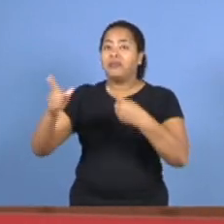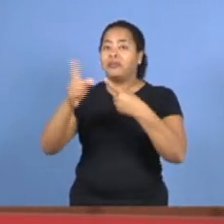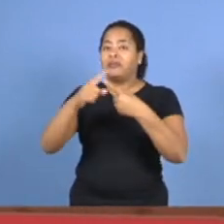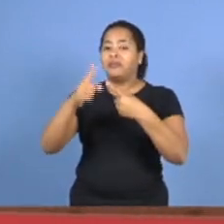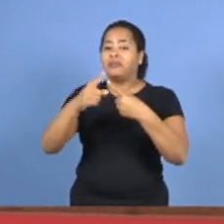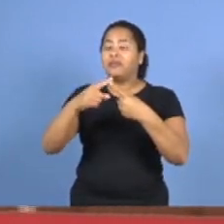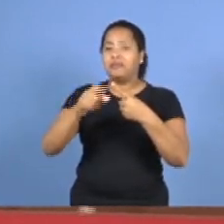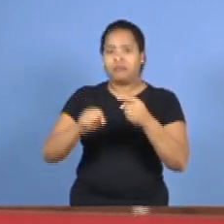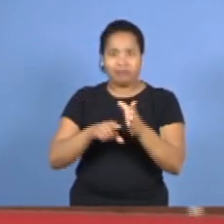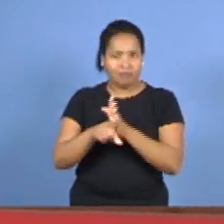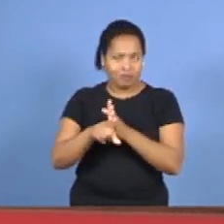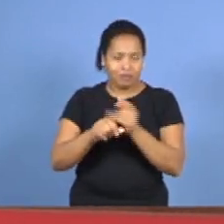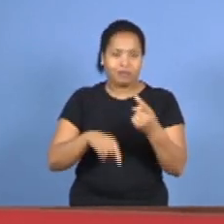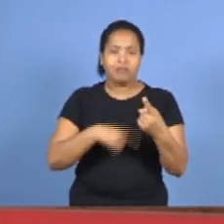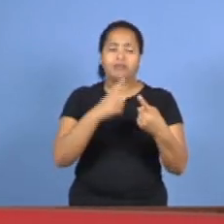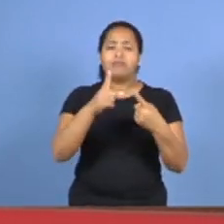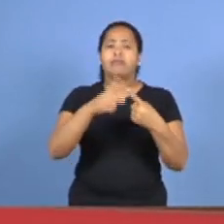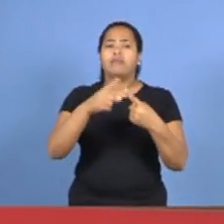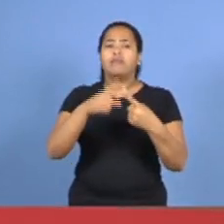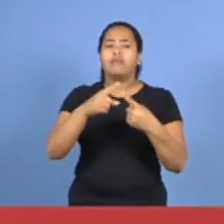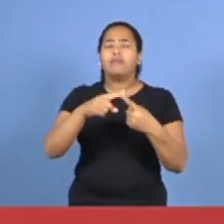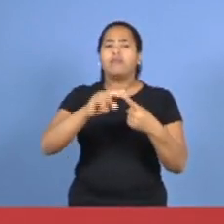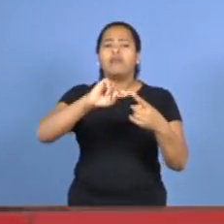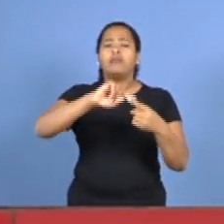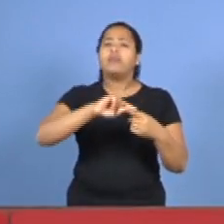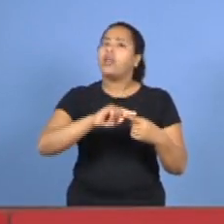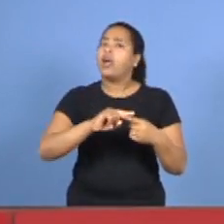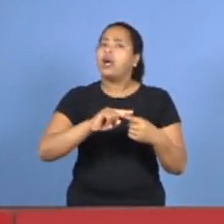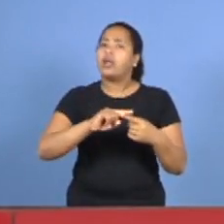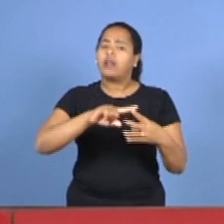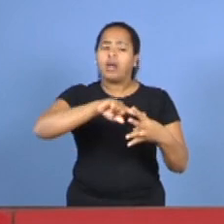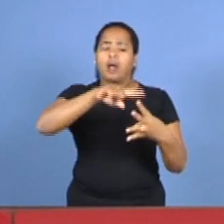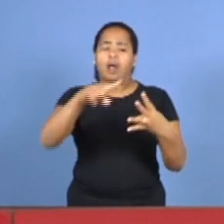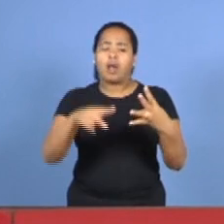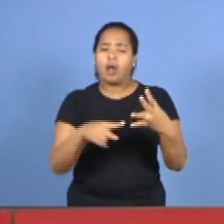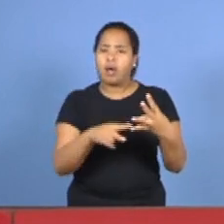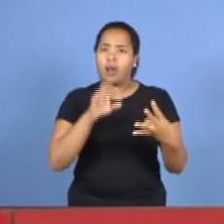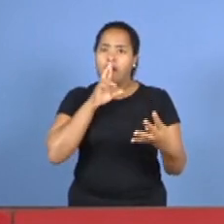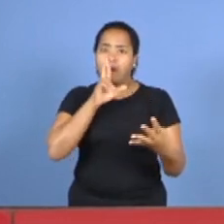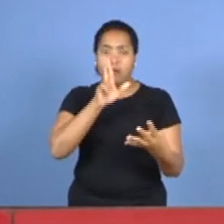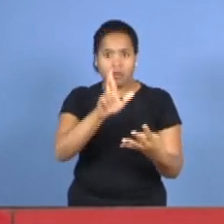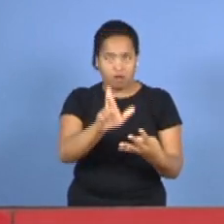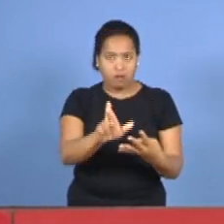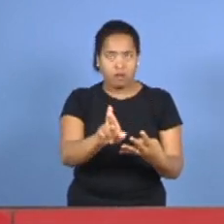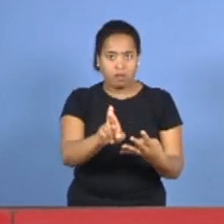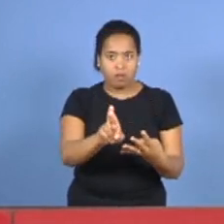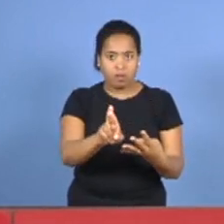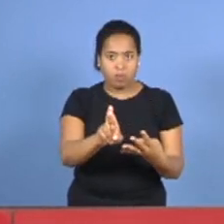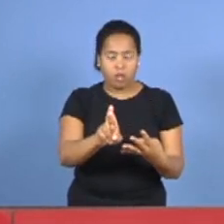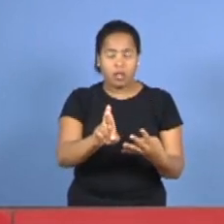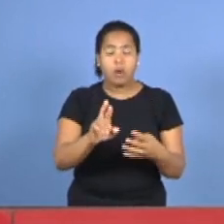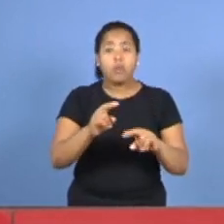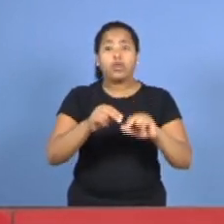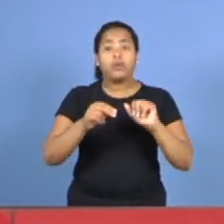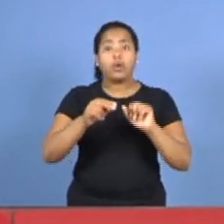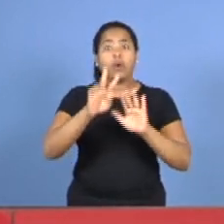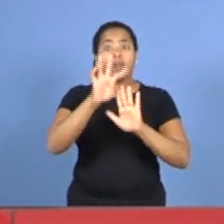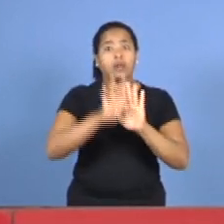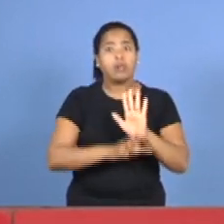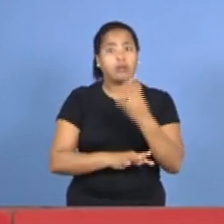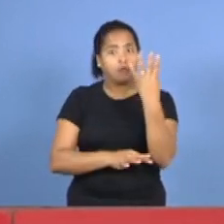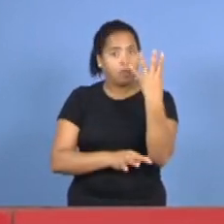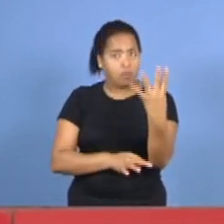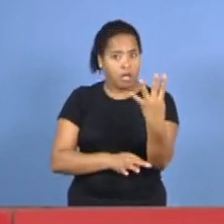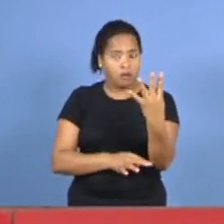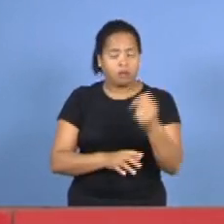A pergunta, ela envolve 4 respostas, porque são citados 4 textos. Então